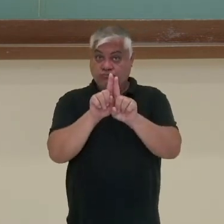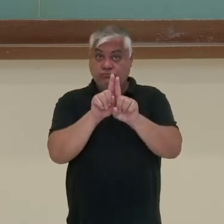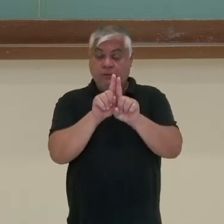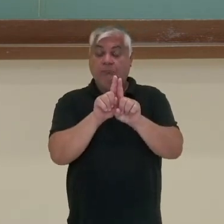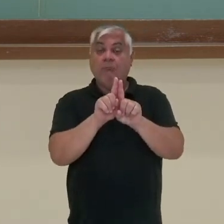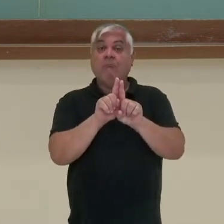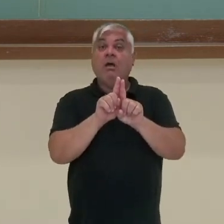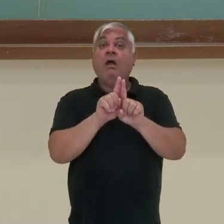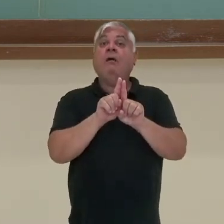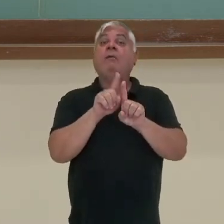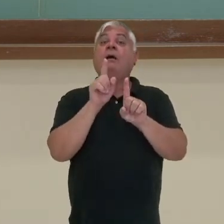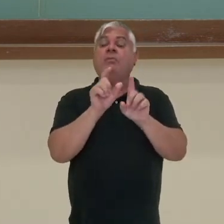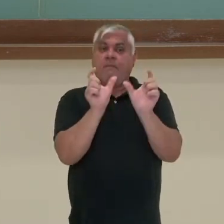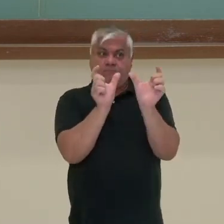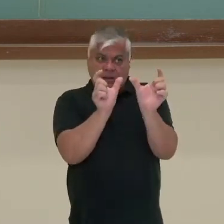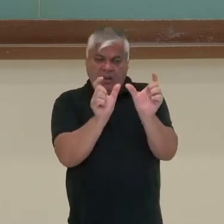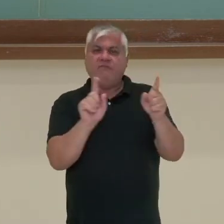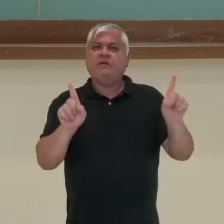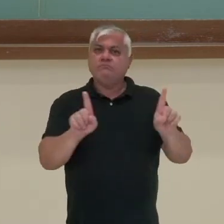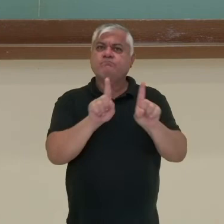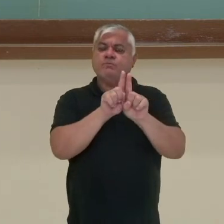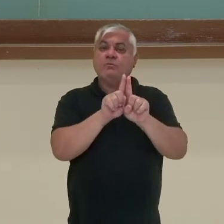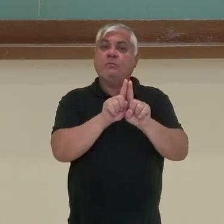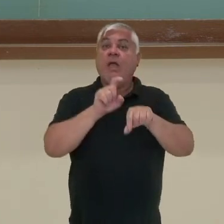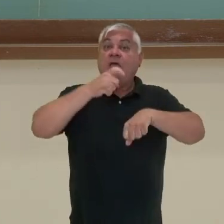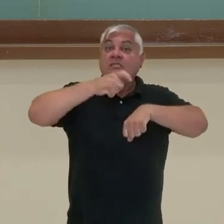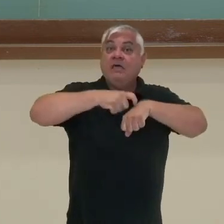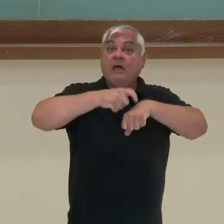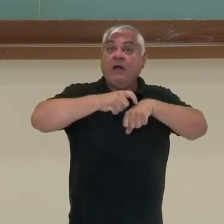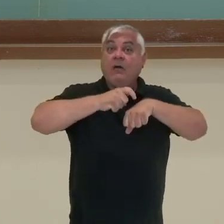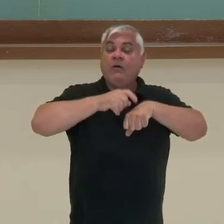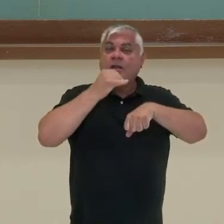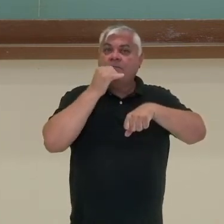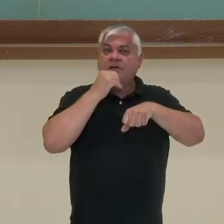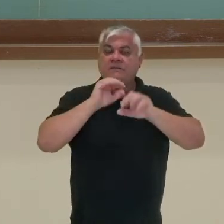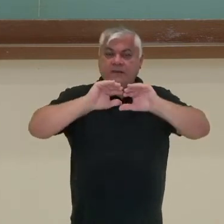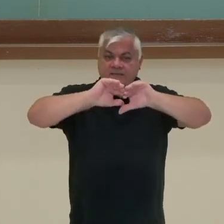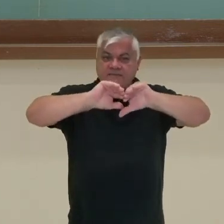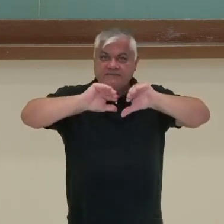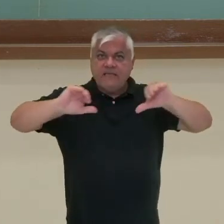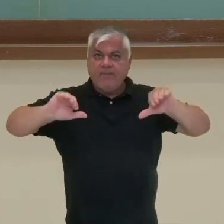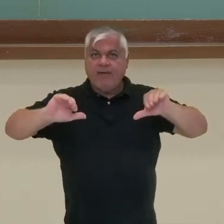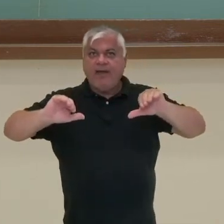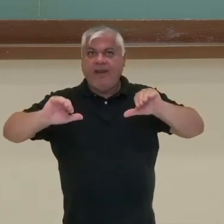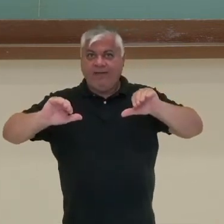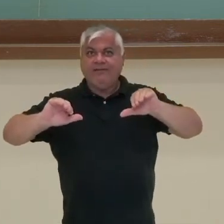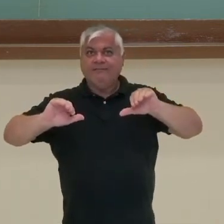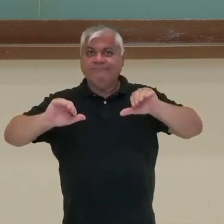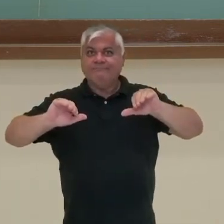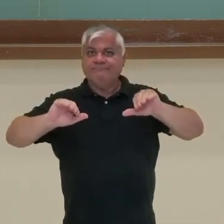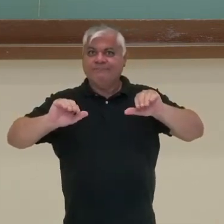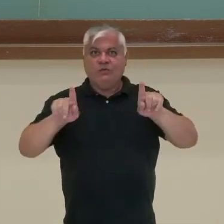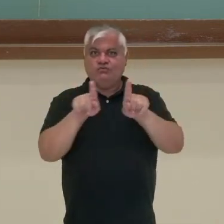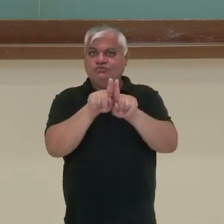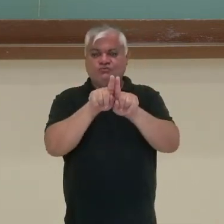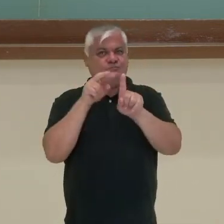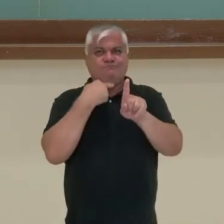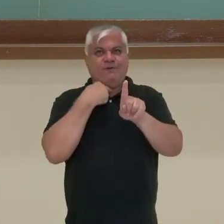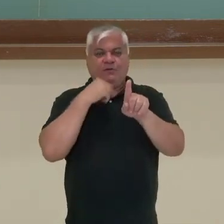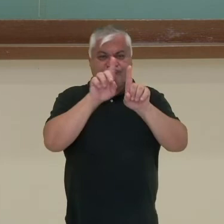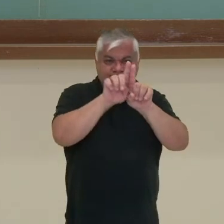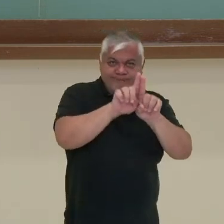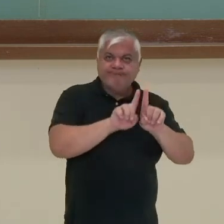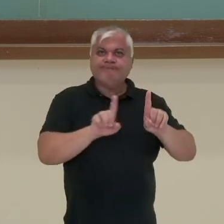sequência dentro da palavra, mas que na hora da separação em sílabas, elas se separam,